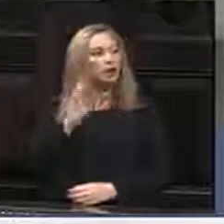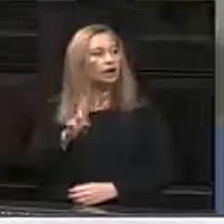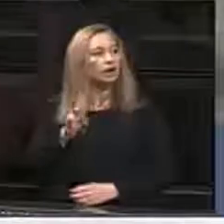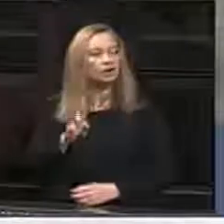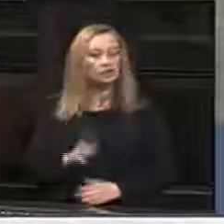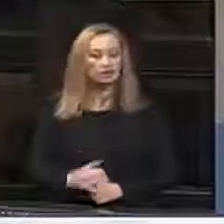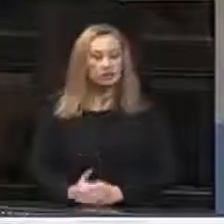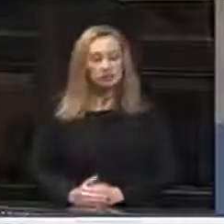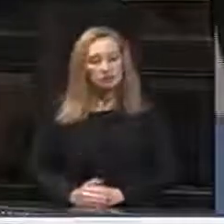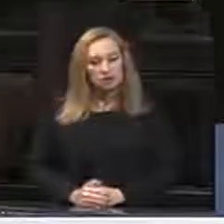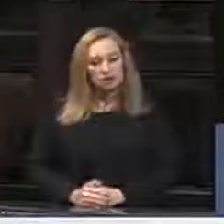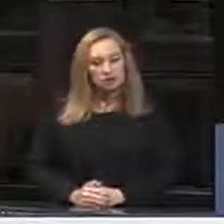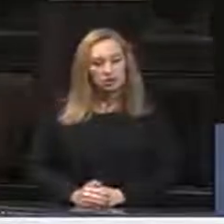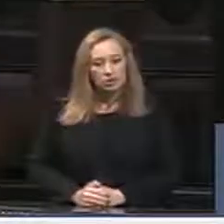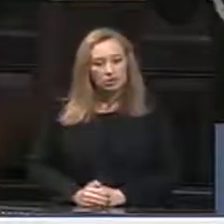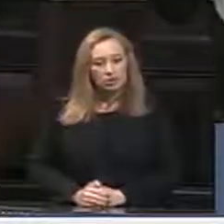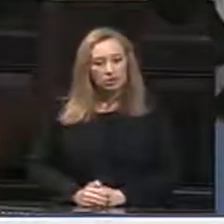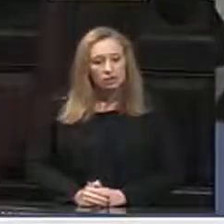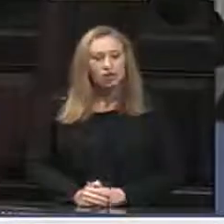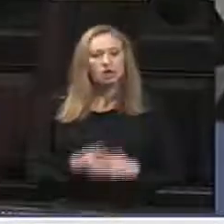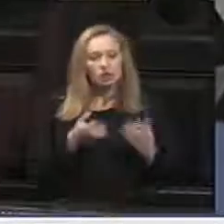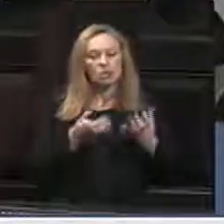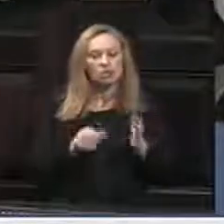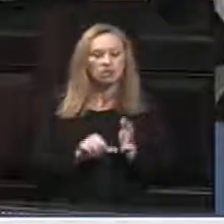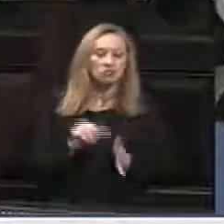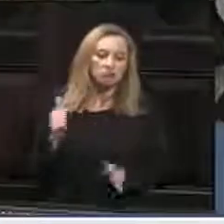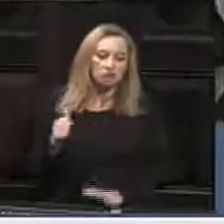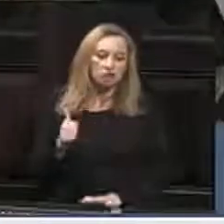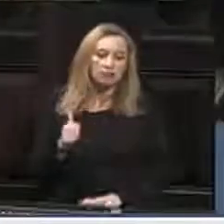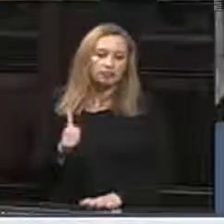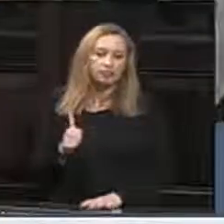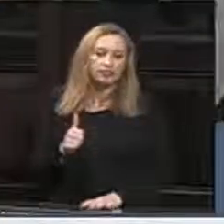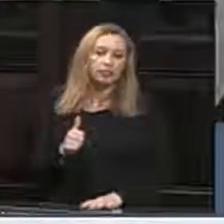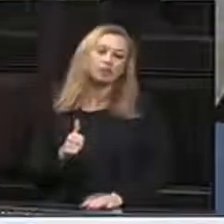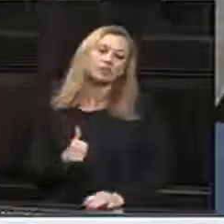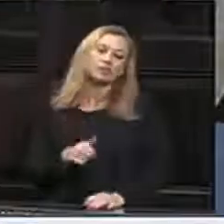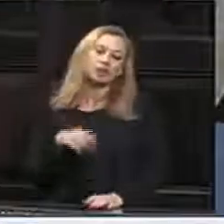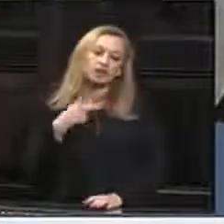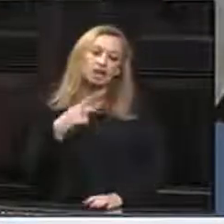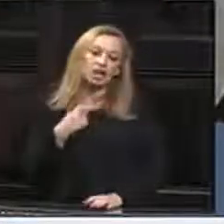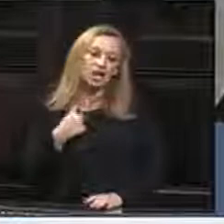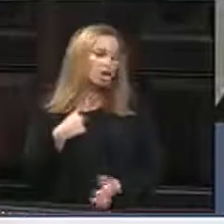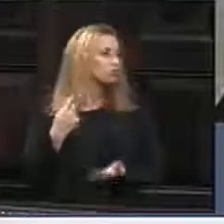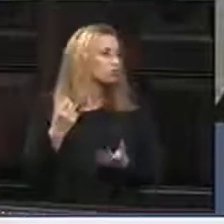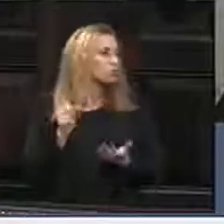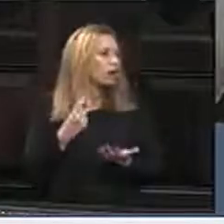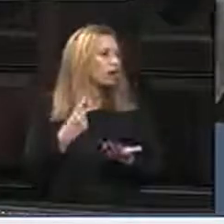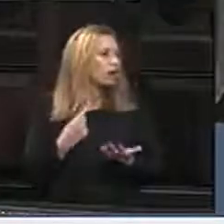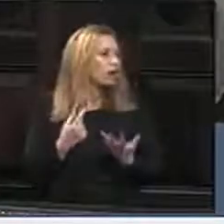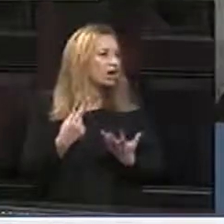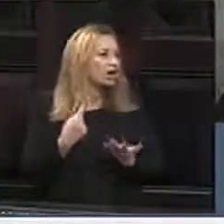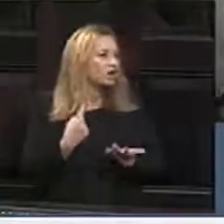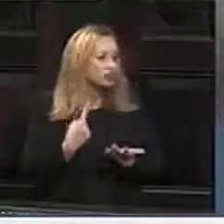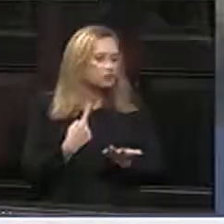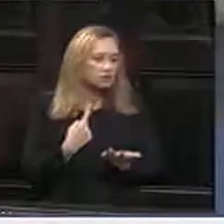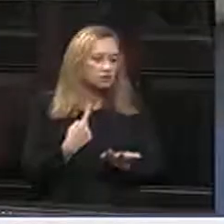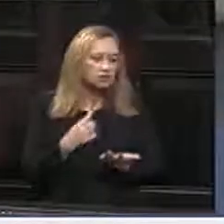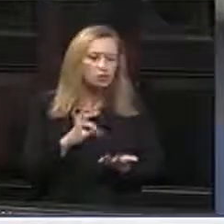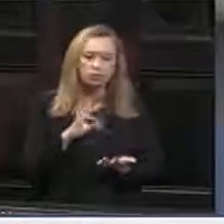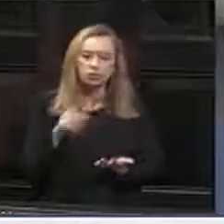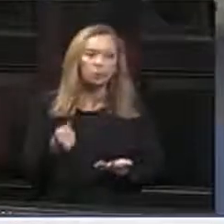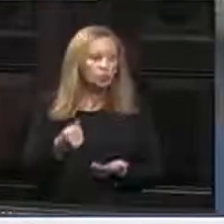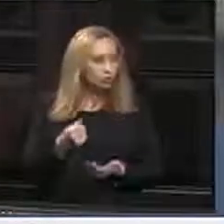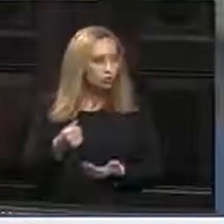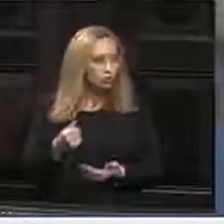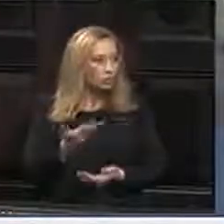companheiro. Queria, em primeiro lugar, dizer que eu também, como Vossa Excelência, concordo completamente com o projeto